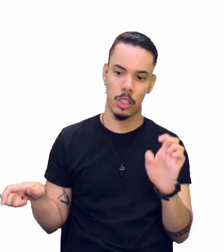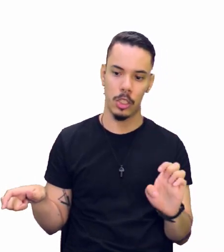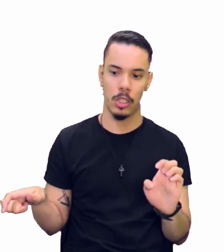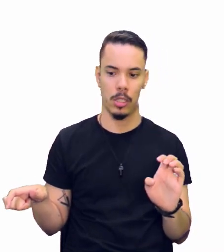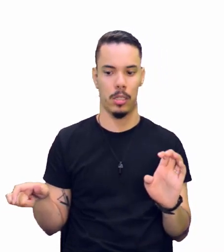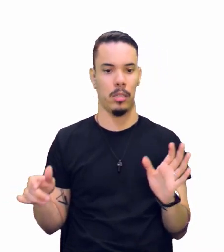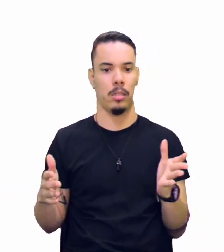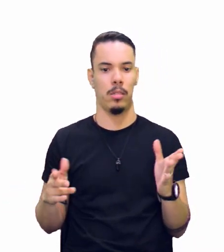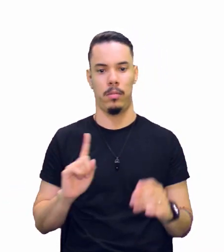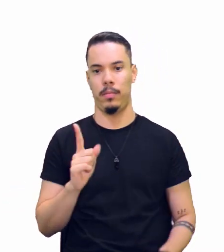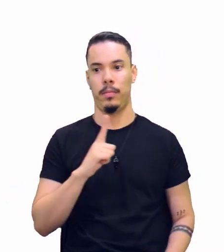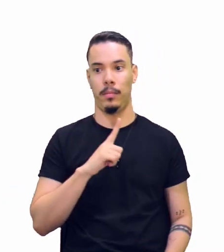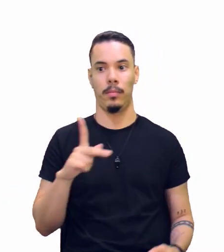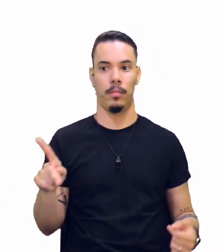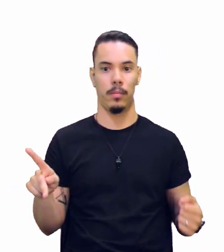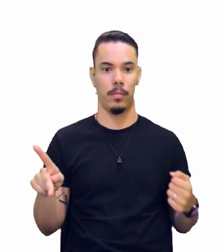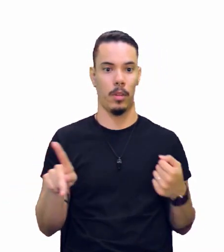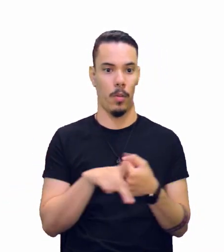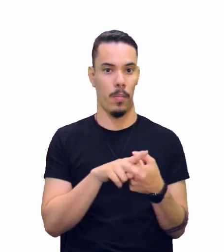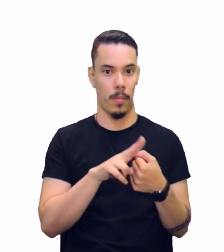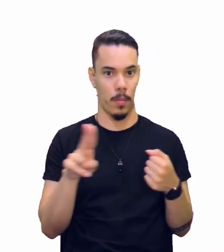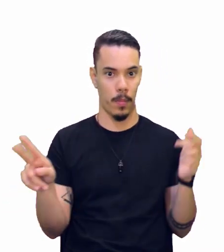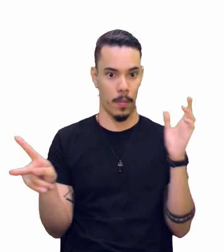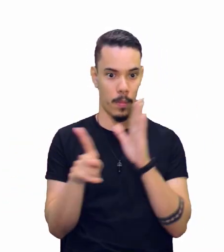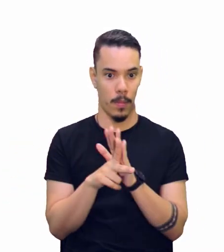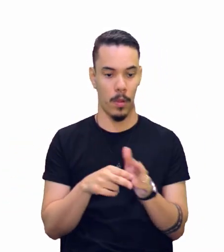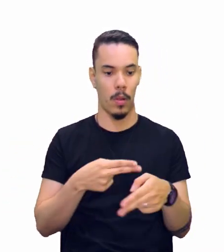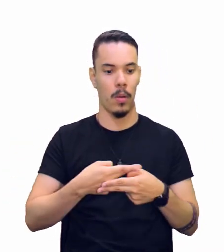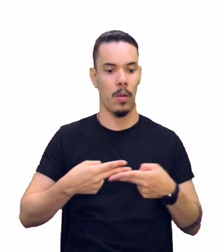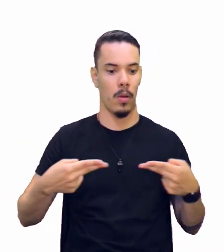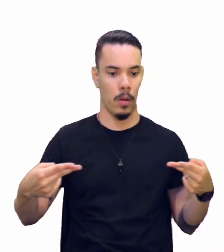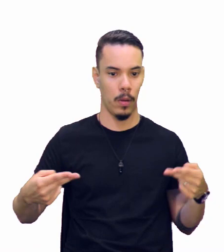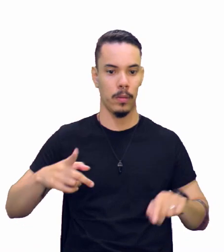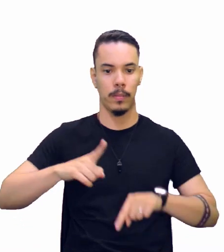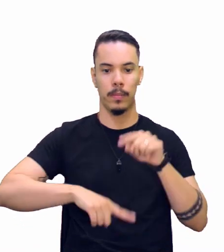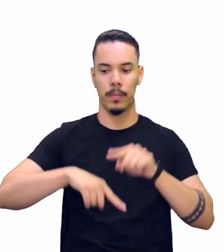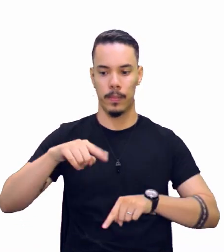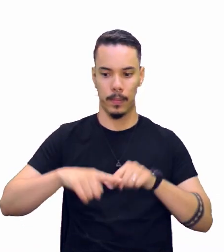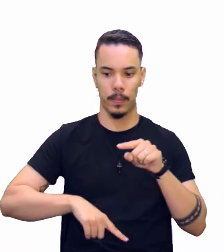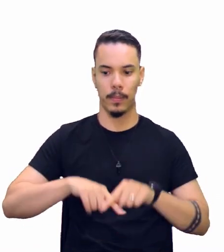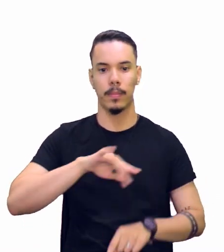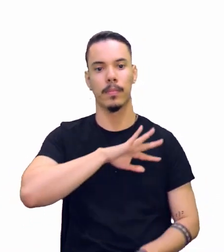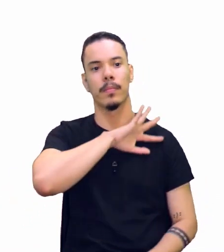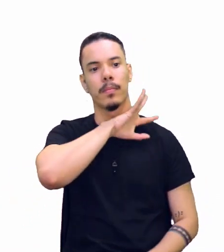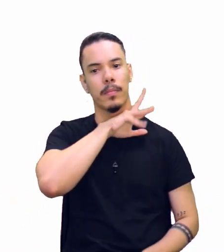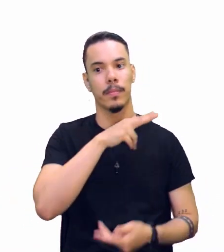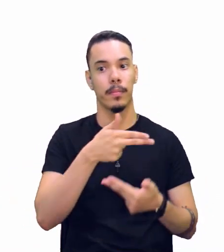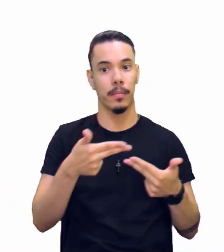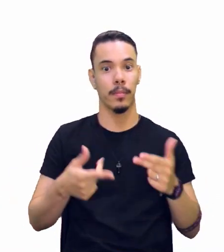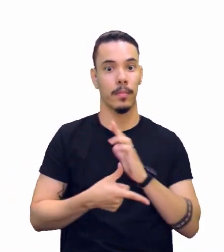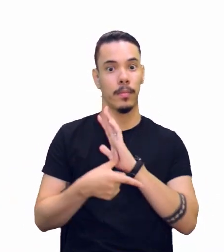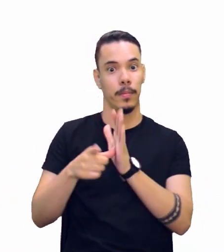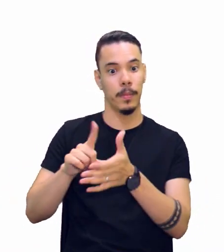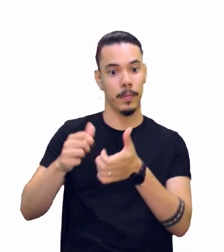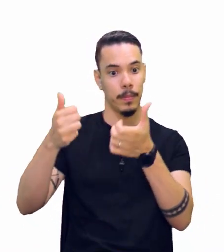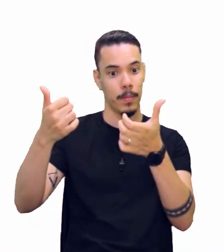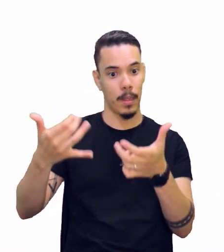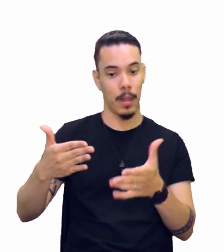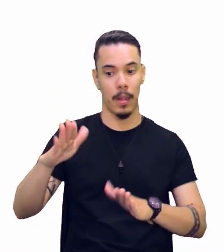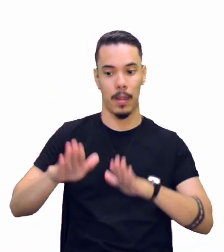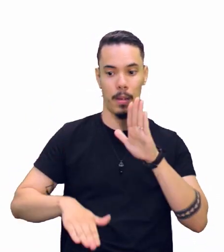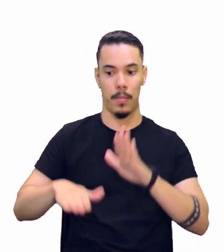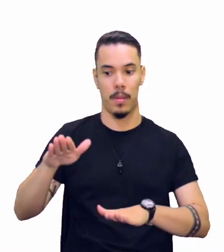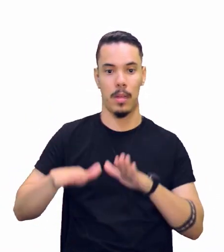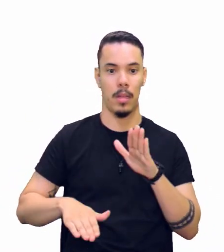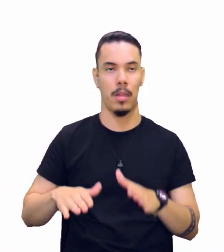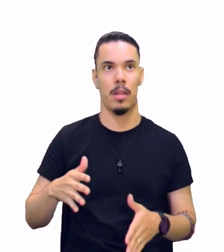um pronome pessoal específico para coisas, objetos e até animais. Sendo que eu comentei para vocês que dependendo do animal, se